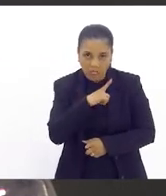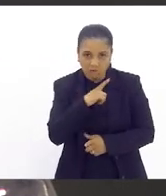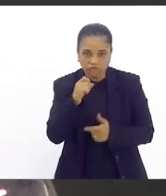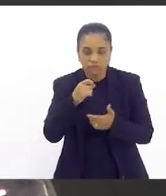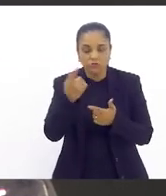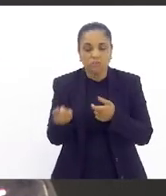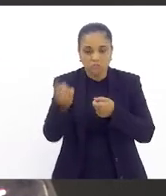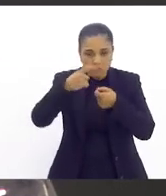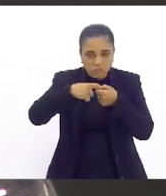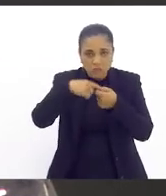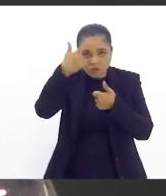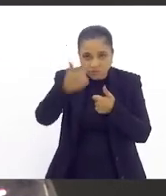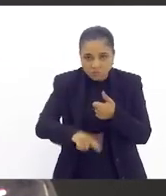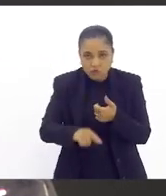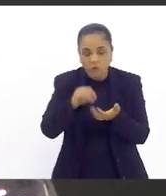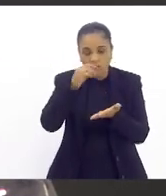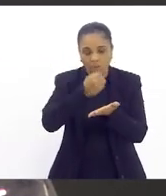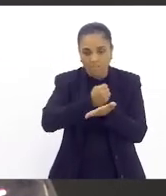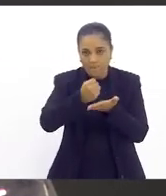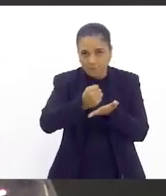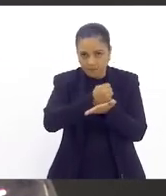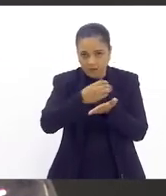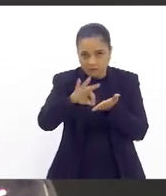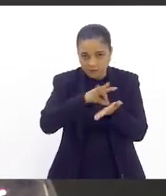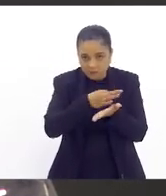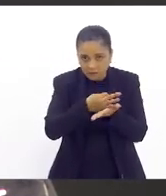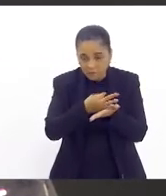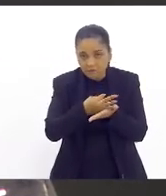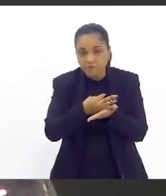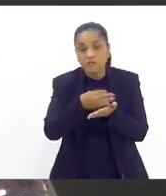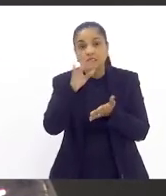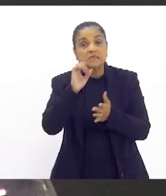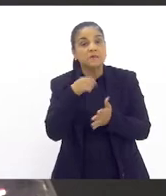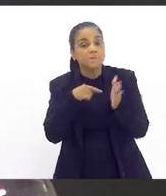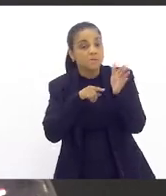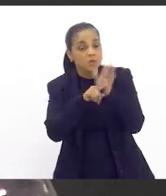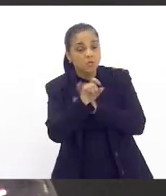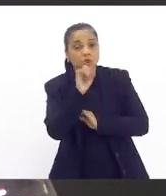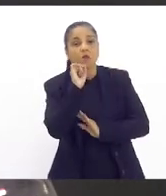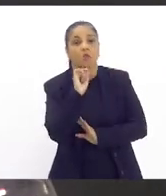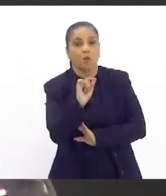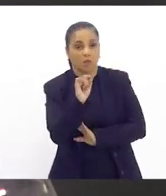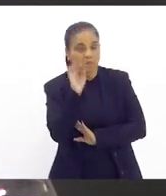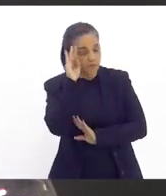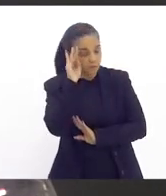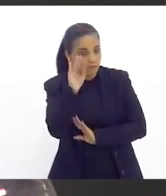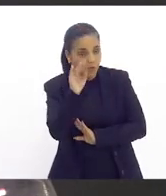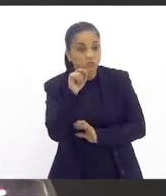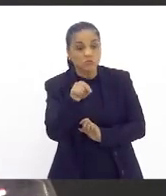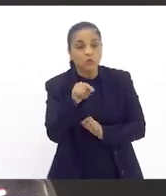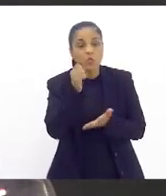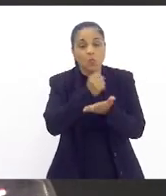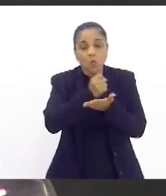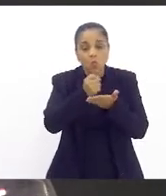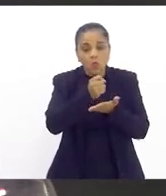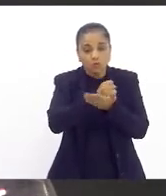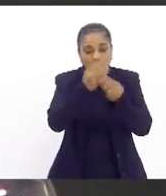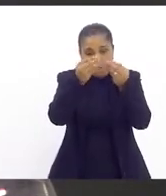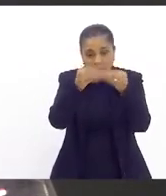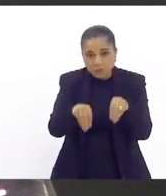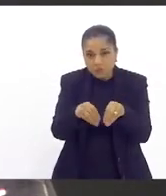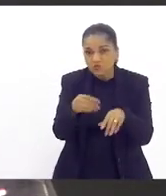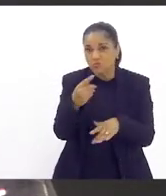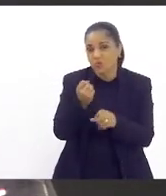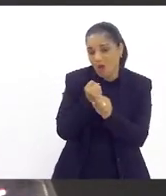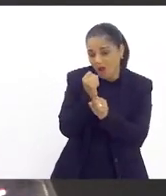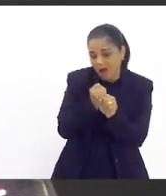renovação da concessão e a pergunta é a seguinte se o contrato tá tão desequilibrado da tão prejuízo nesses últimos anos